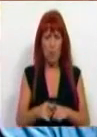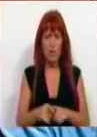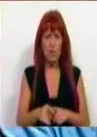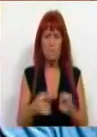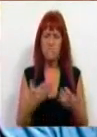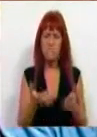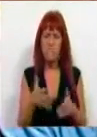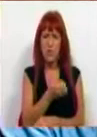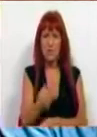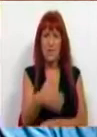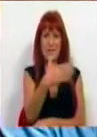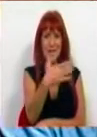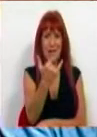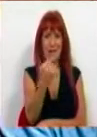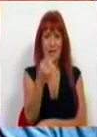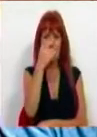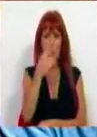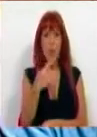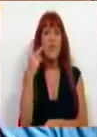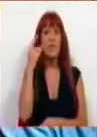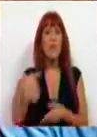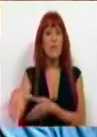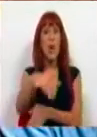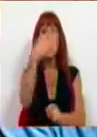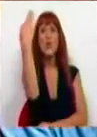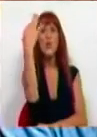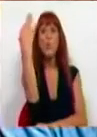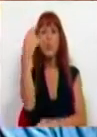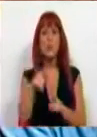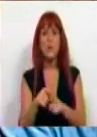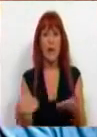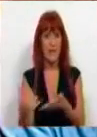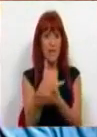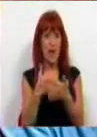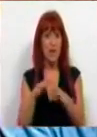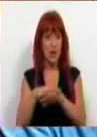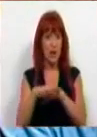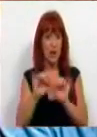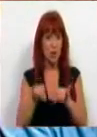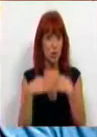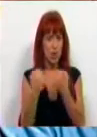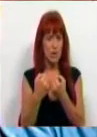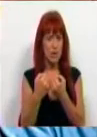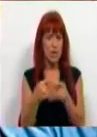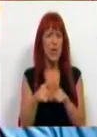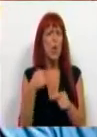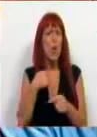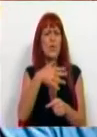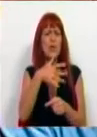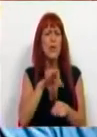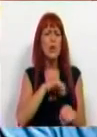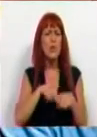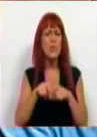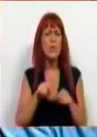haverá cerca de 120 pessoas a viver nas ruas do Porto, dados da rede social. Como explica o Sr.